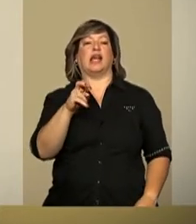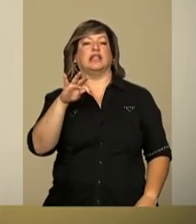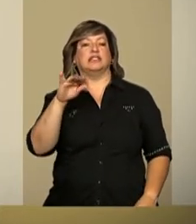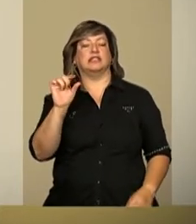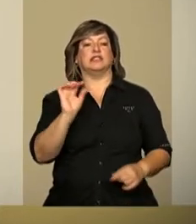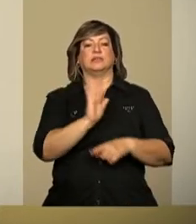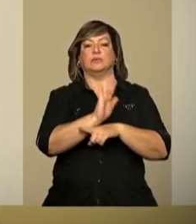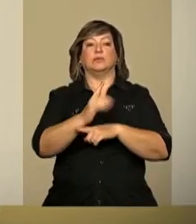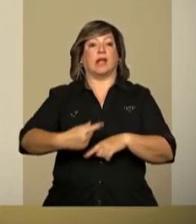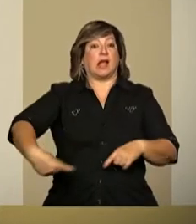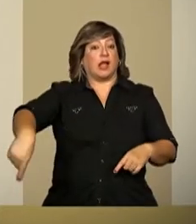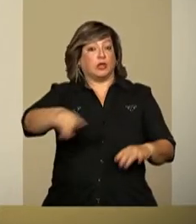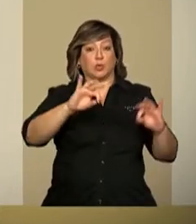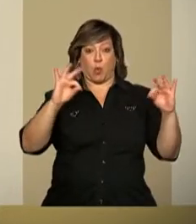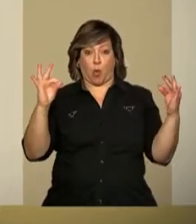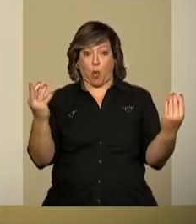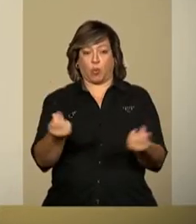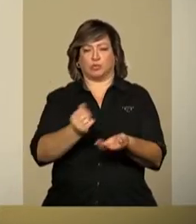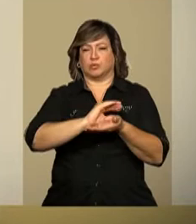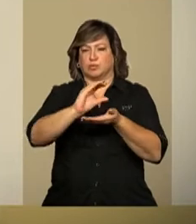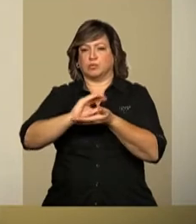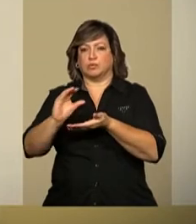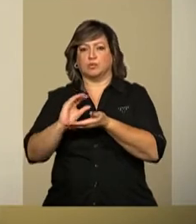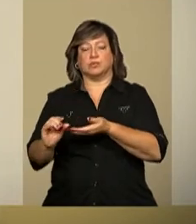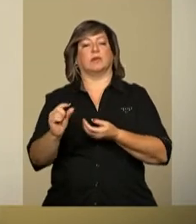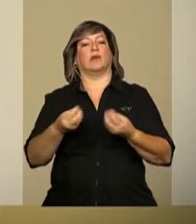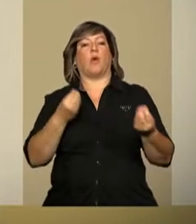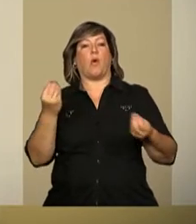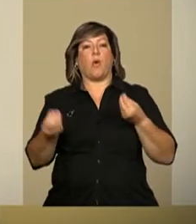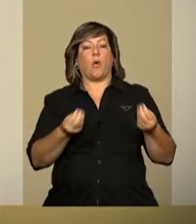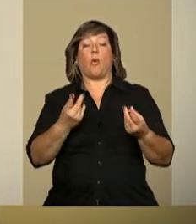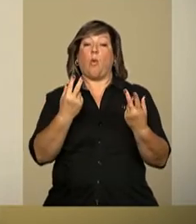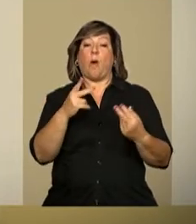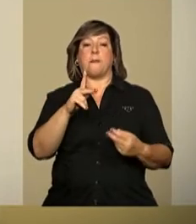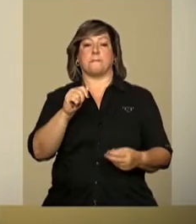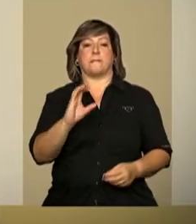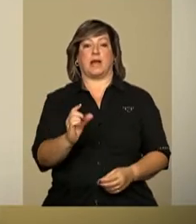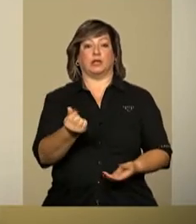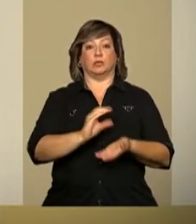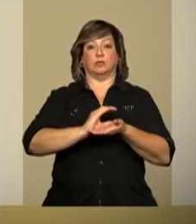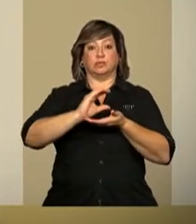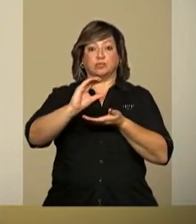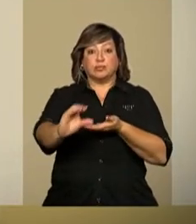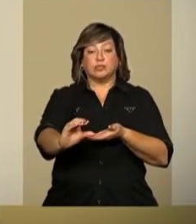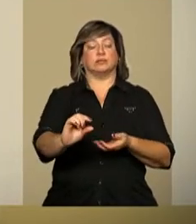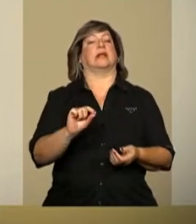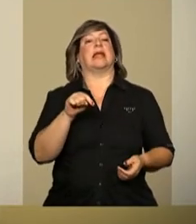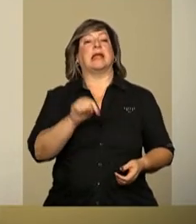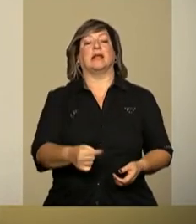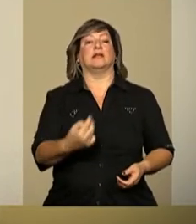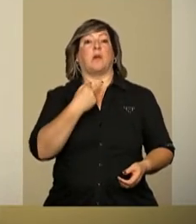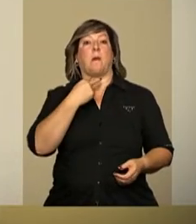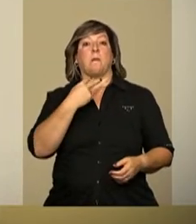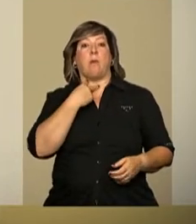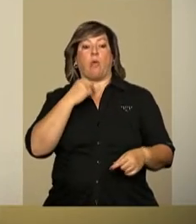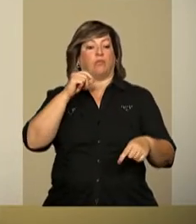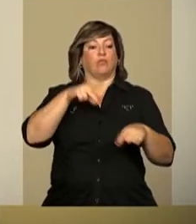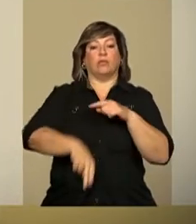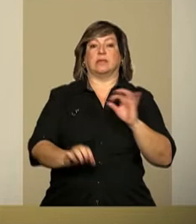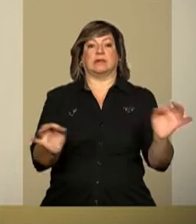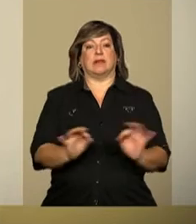investimentos as condições que oferecemos as demais obras do PAC os recursos não podem ser contingenciados os